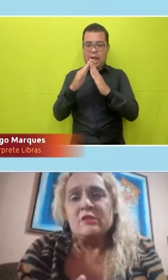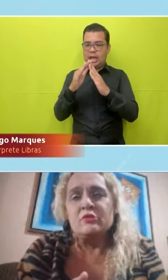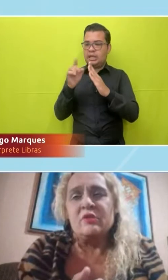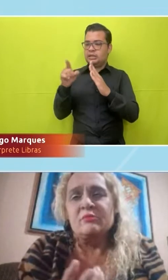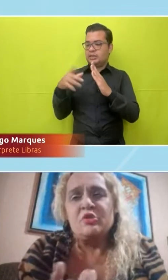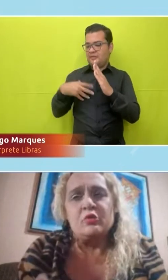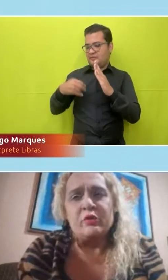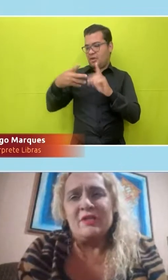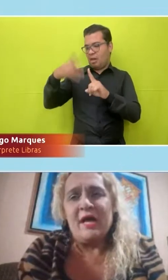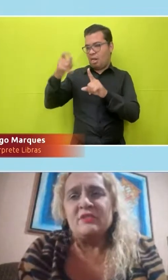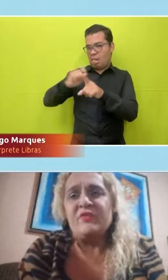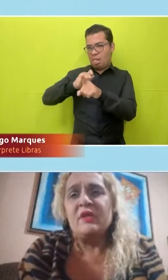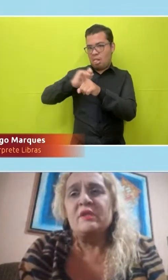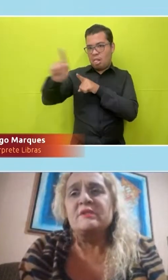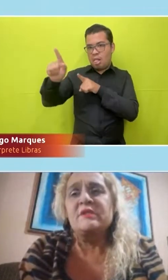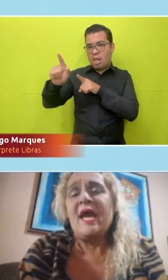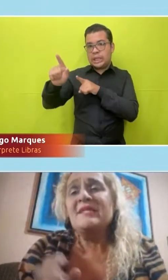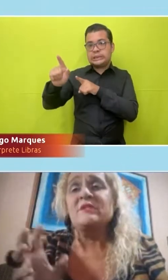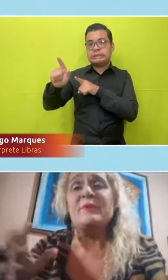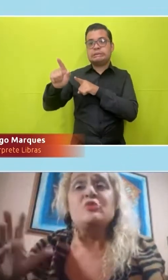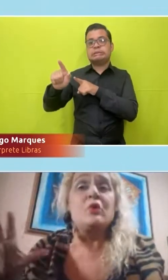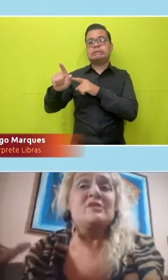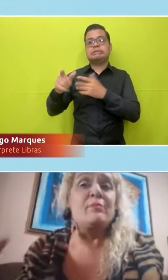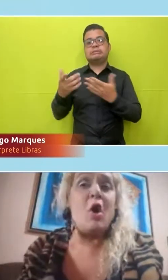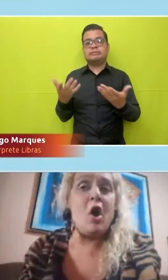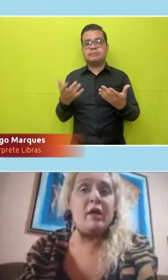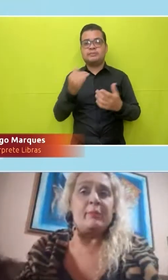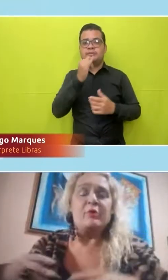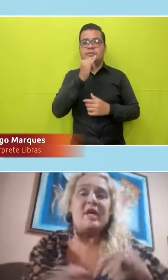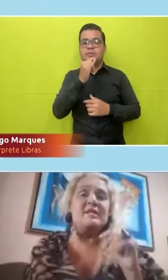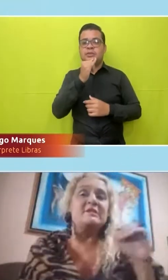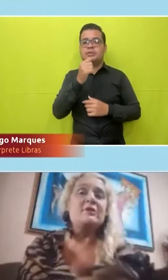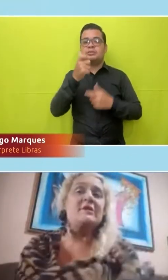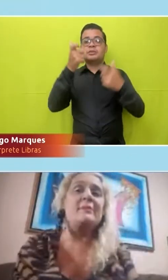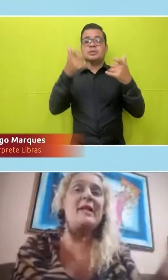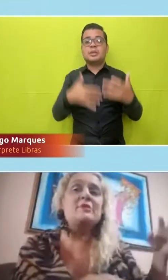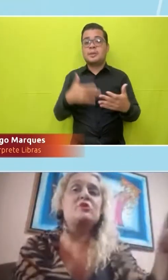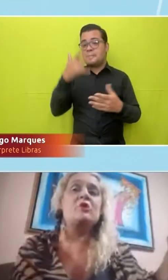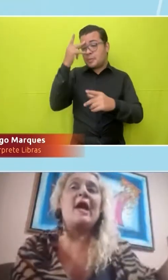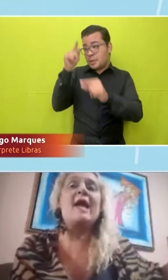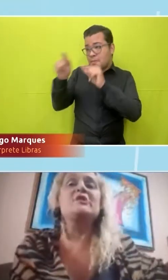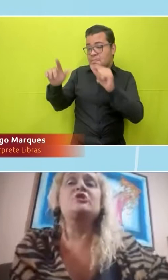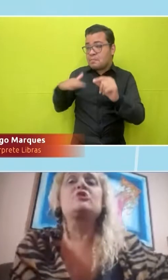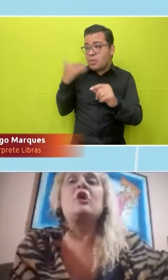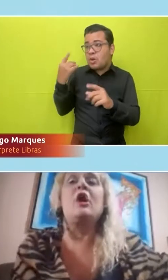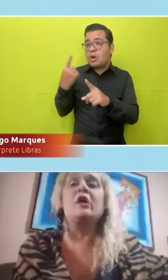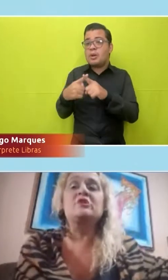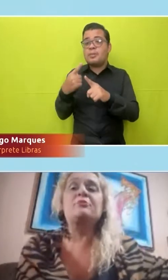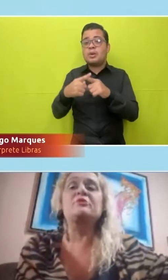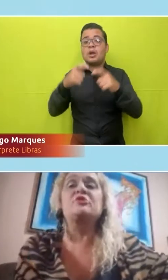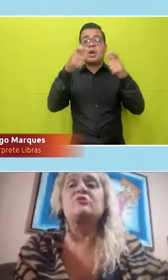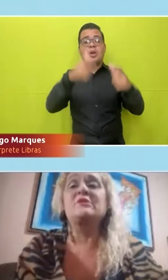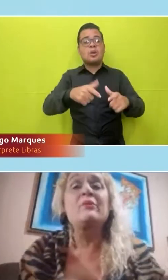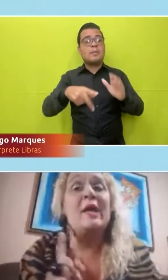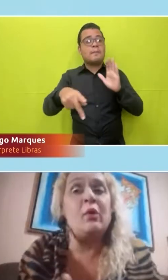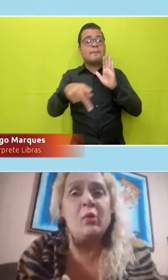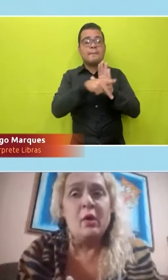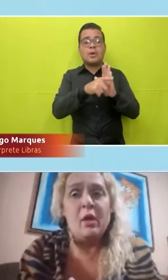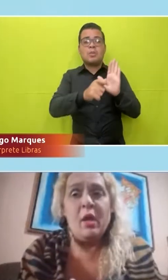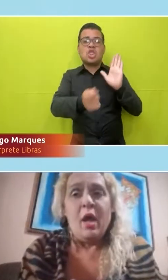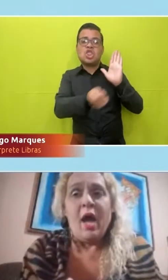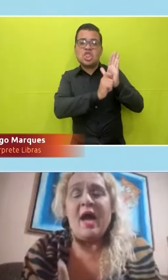e escutamos de autoridades falando assim, essas pessoas morrem porque estão em determinados locais de droga, de prostituição.